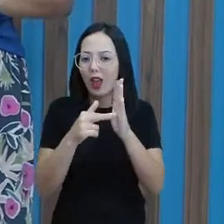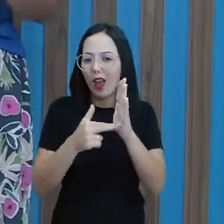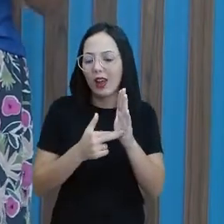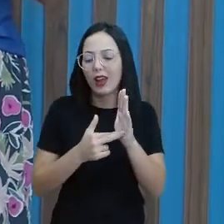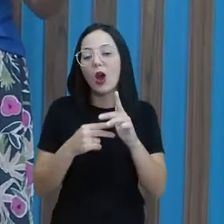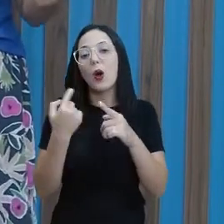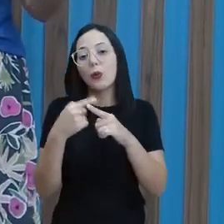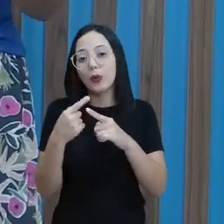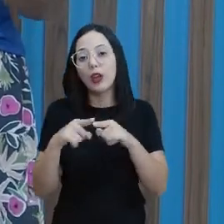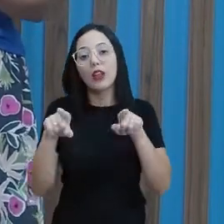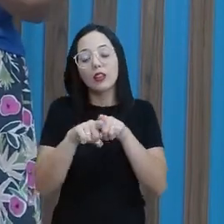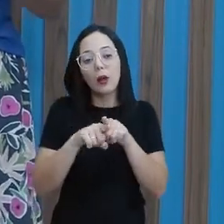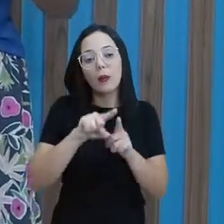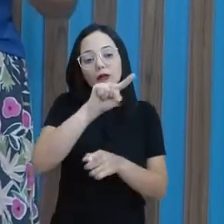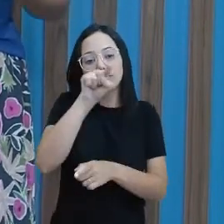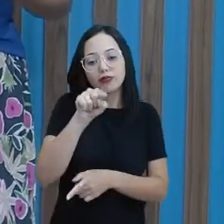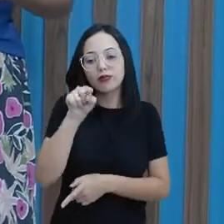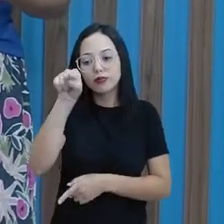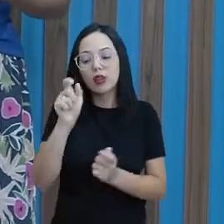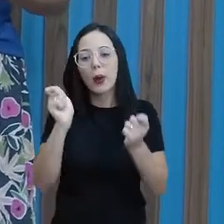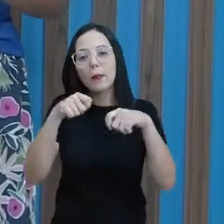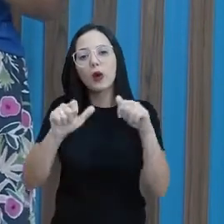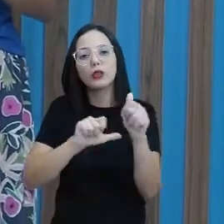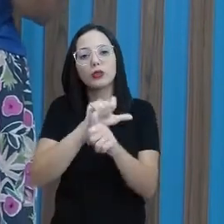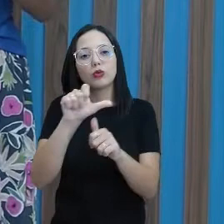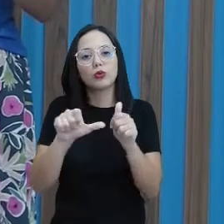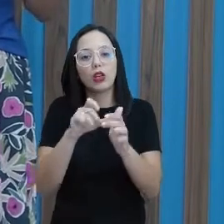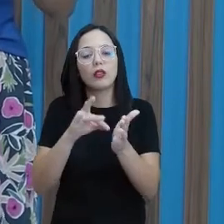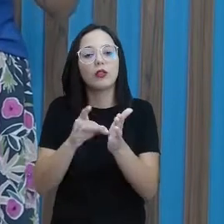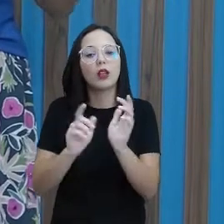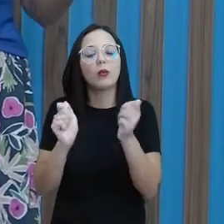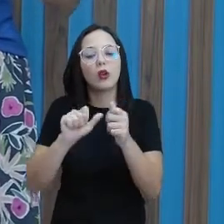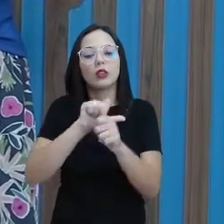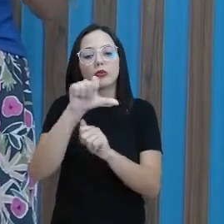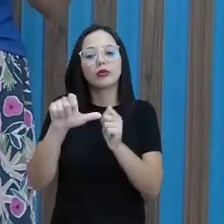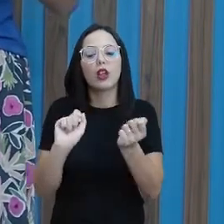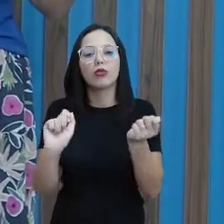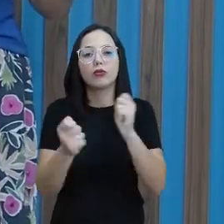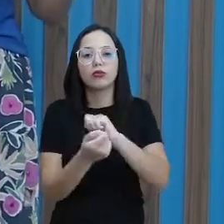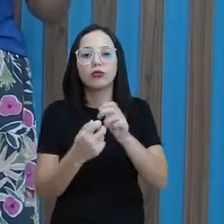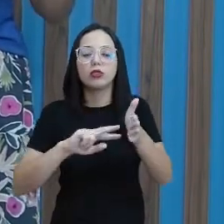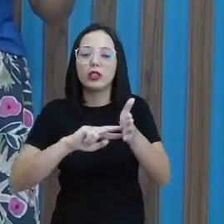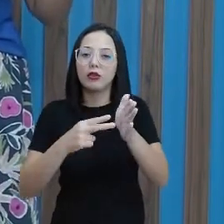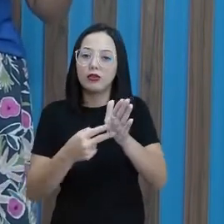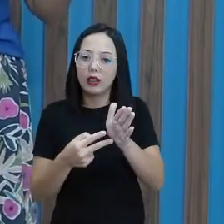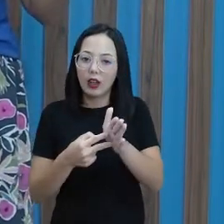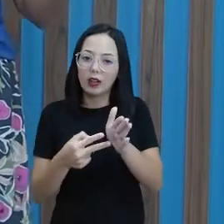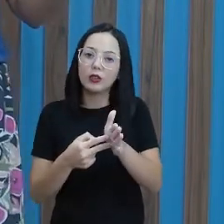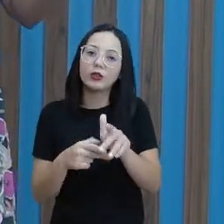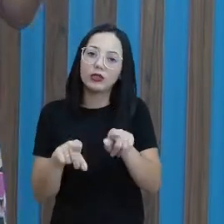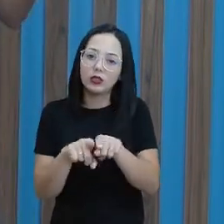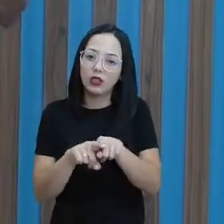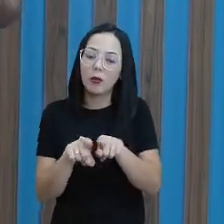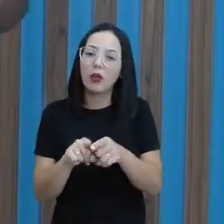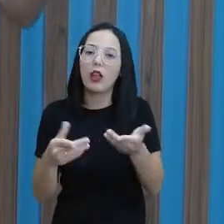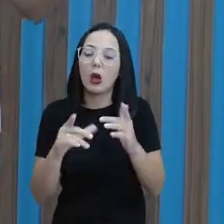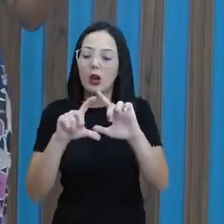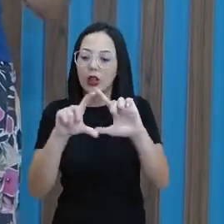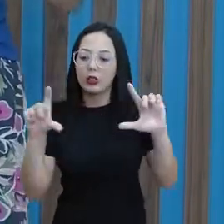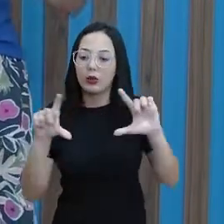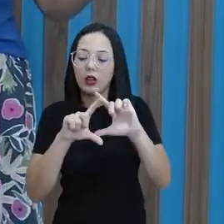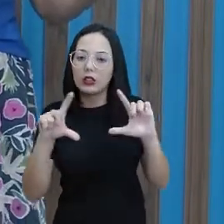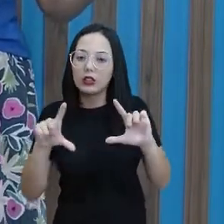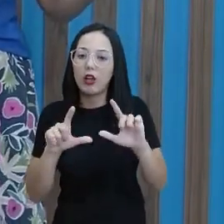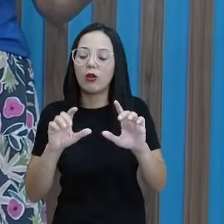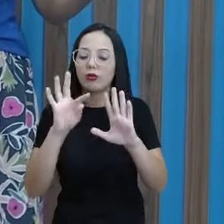porque a pontuação, ela pode mudar completamente o sentido de uma oração,